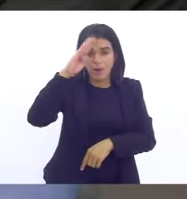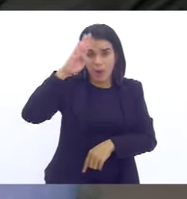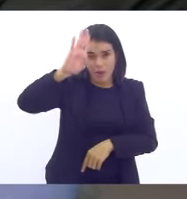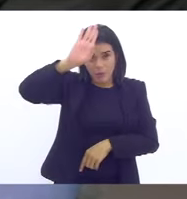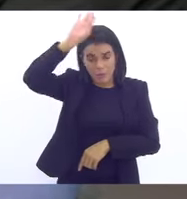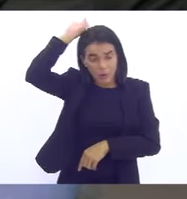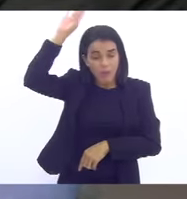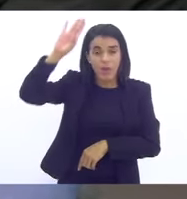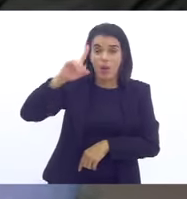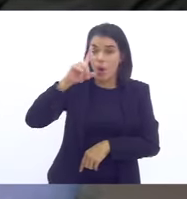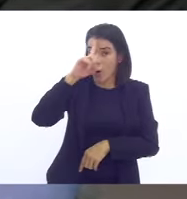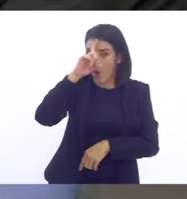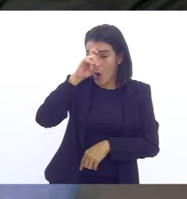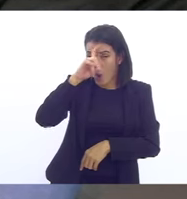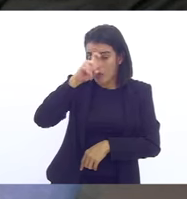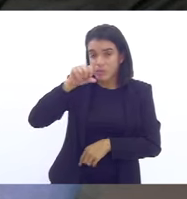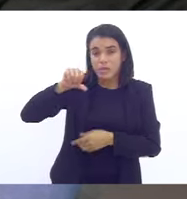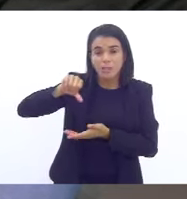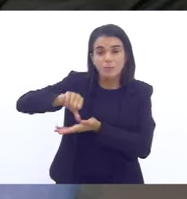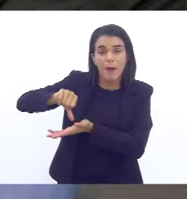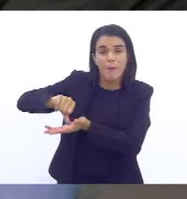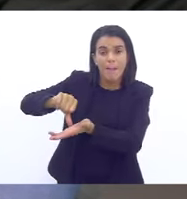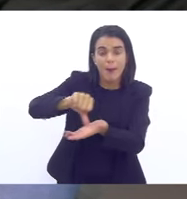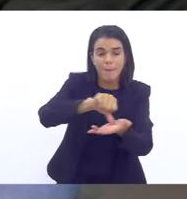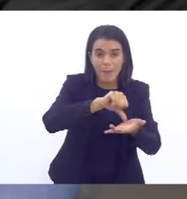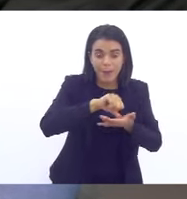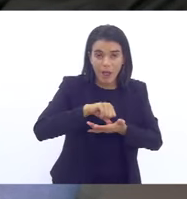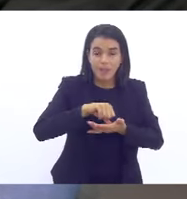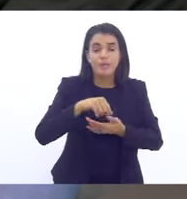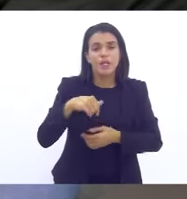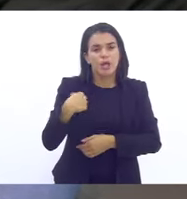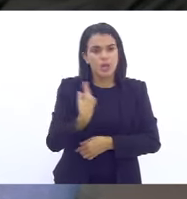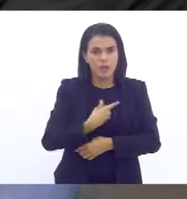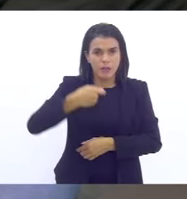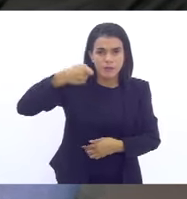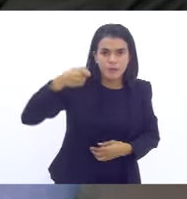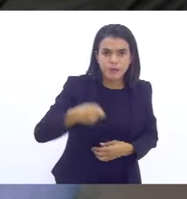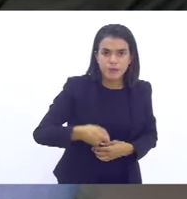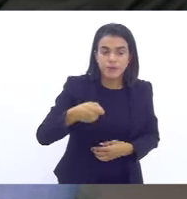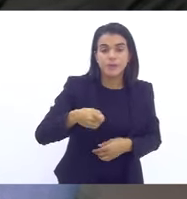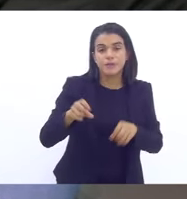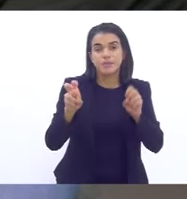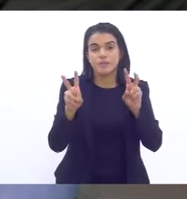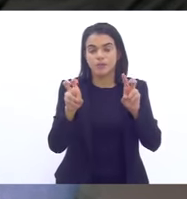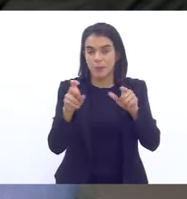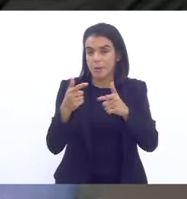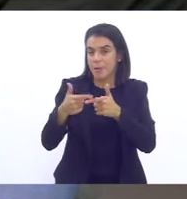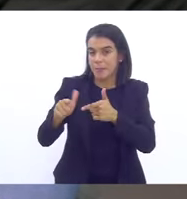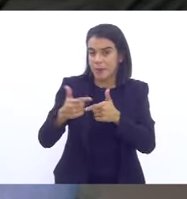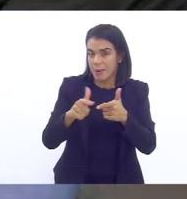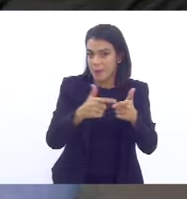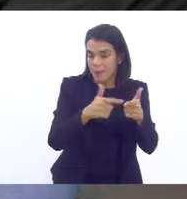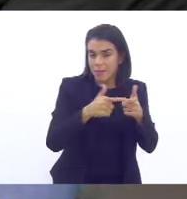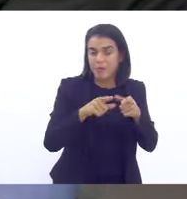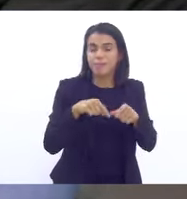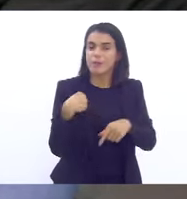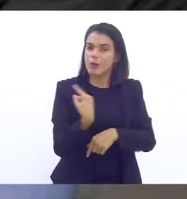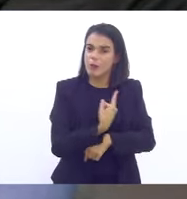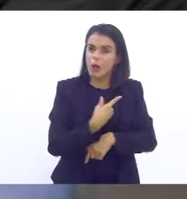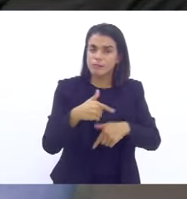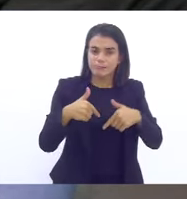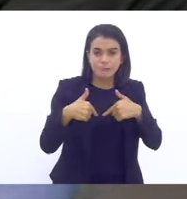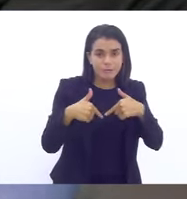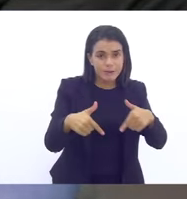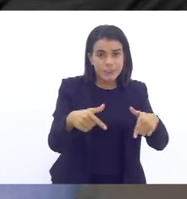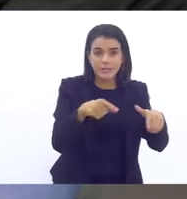aos hospitais públicos estaduais. E a gente foi muito enfático com relação a esses problemas. E realizamos, na